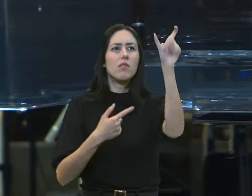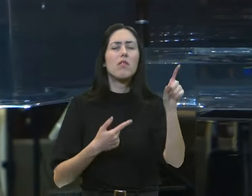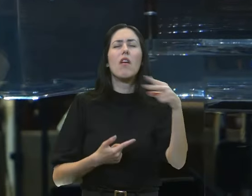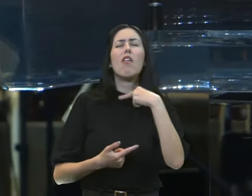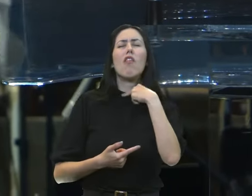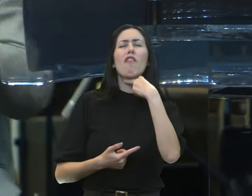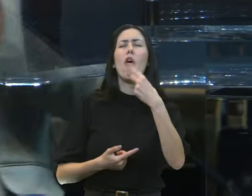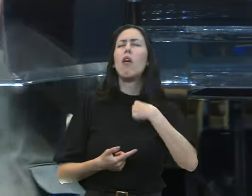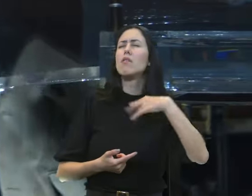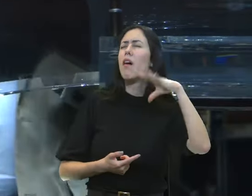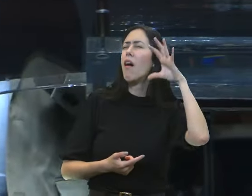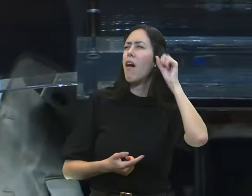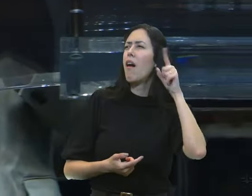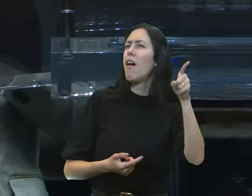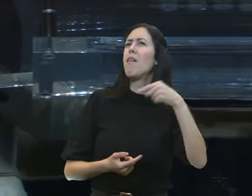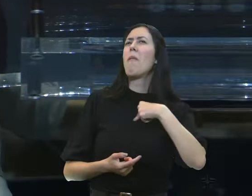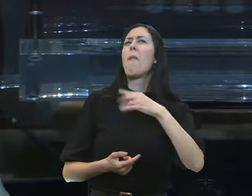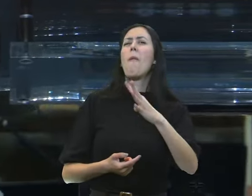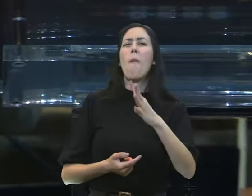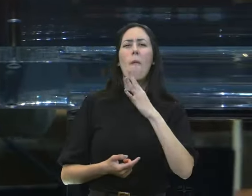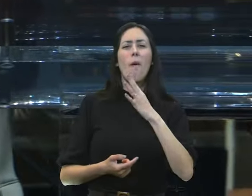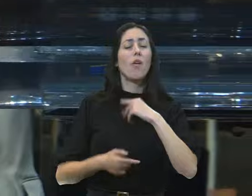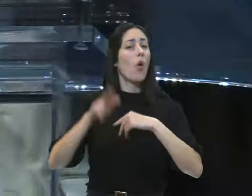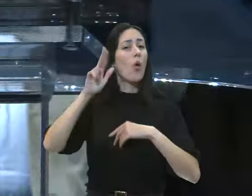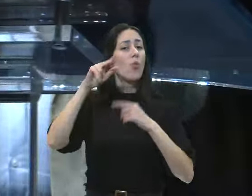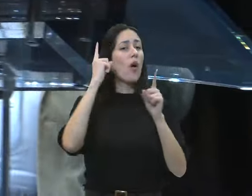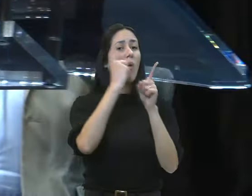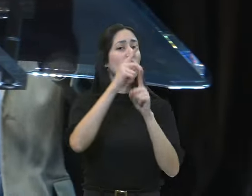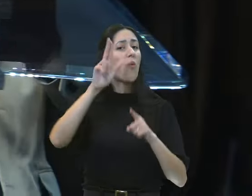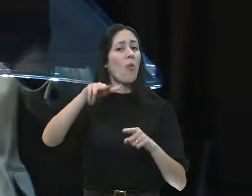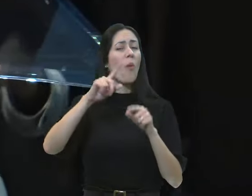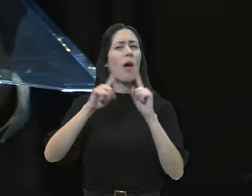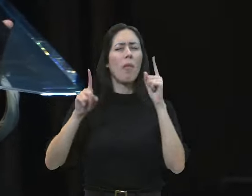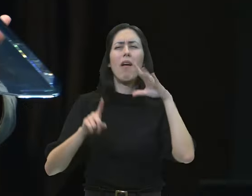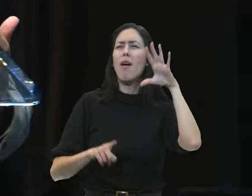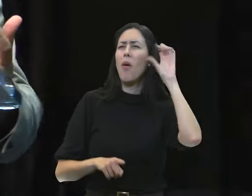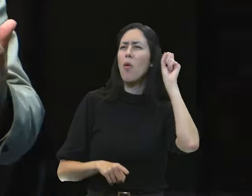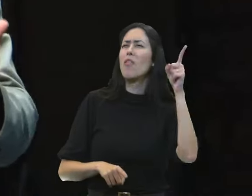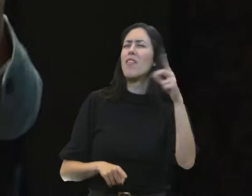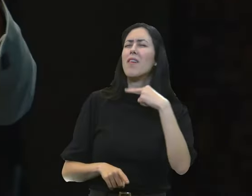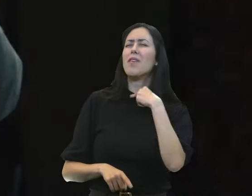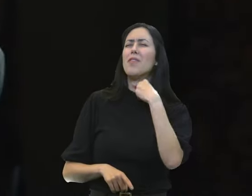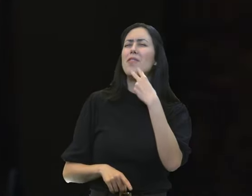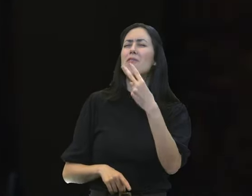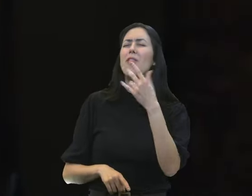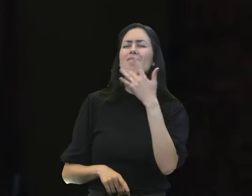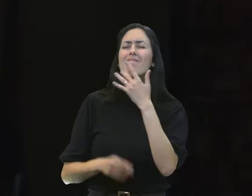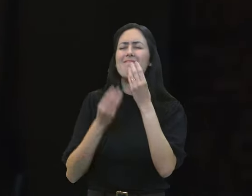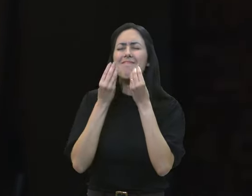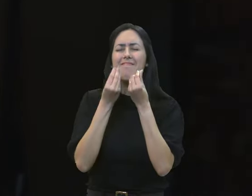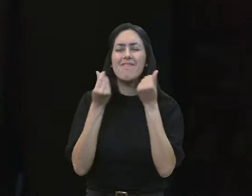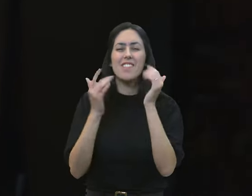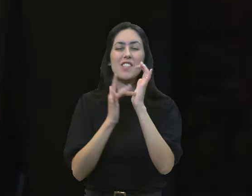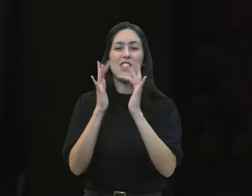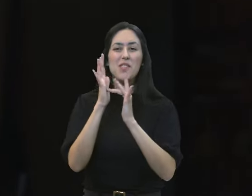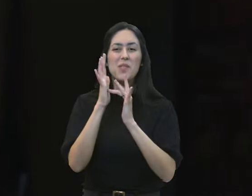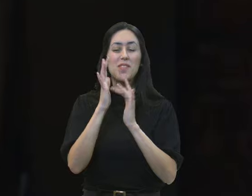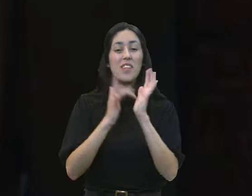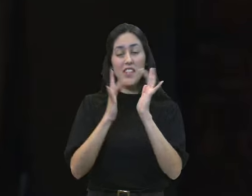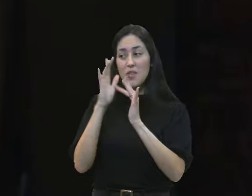tempo parece que sempre ouviu? Reconhecer a doce voz de Jesus: filho, o que você quer que eu te faça?